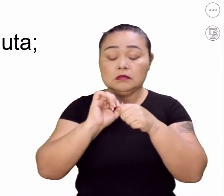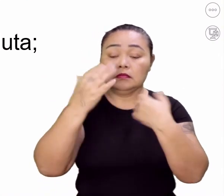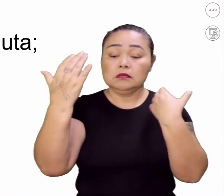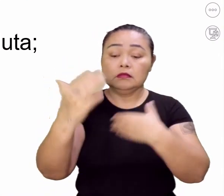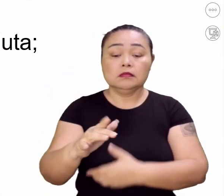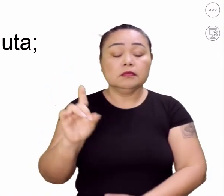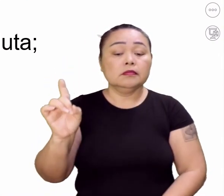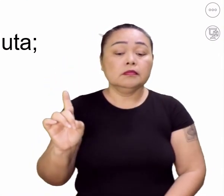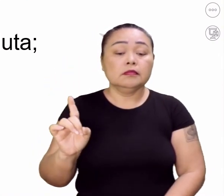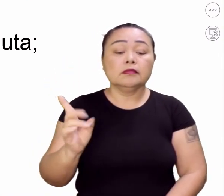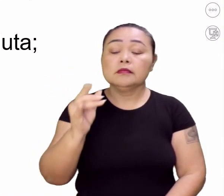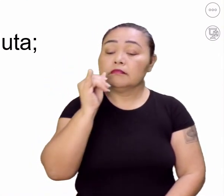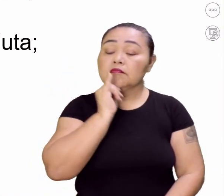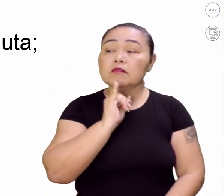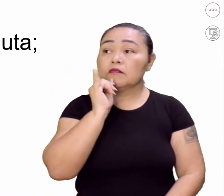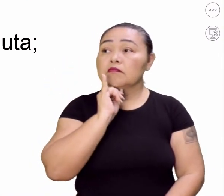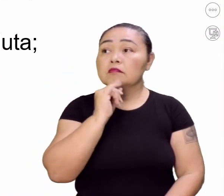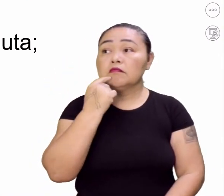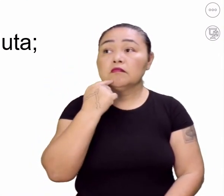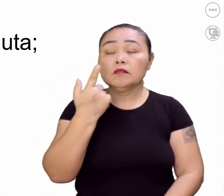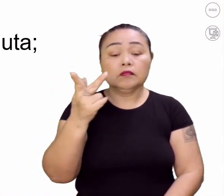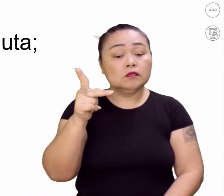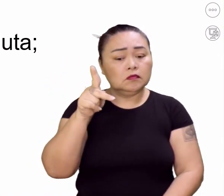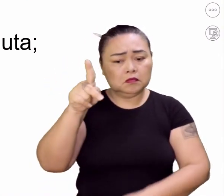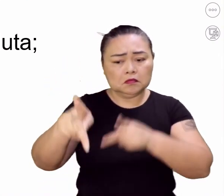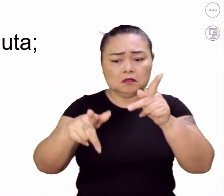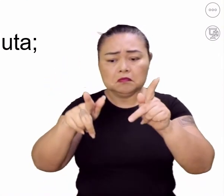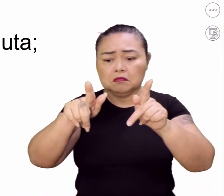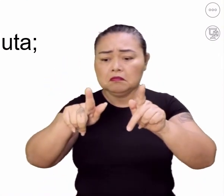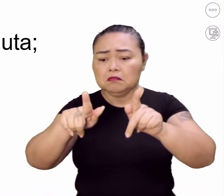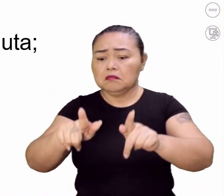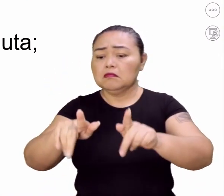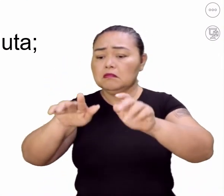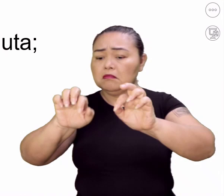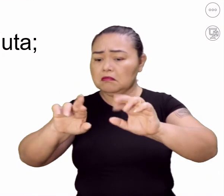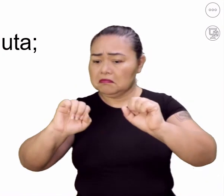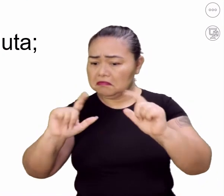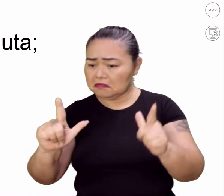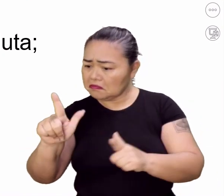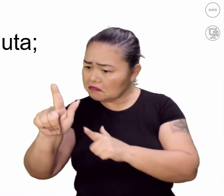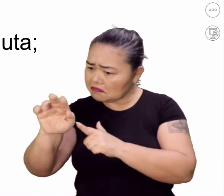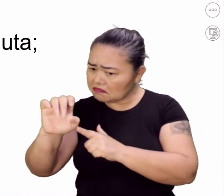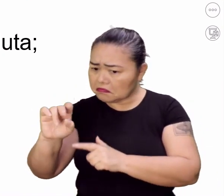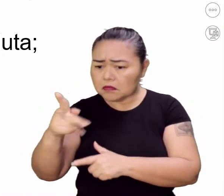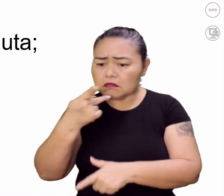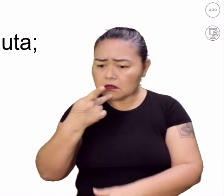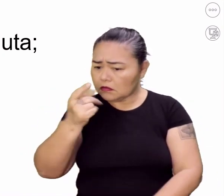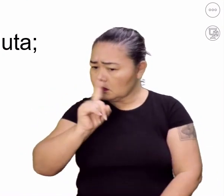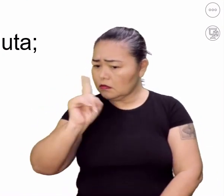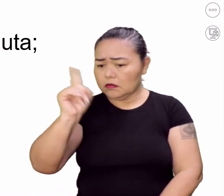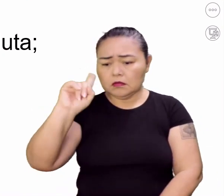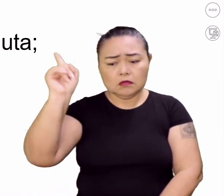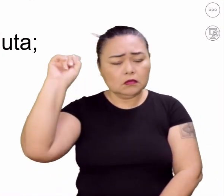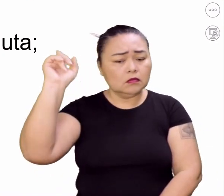né? Exato. Por exemplo, a gente falou em população geral? Não. Não. É isso? Então, essa